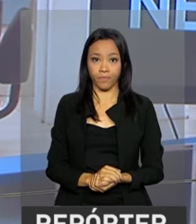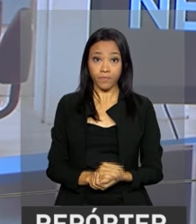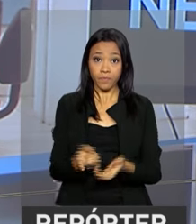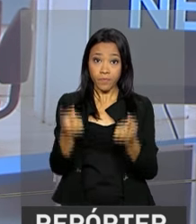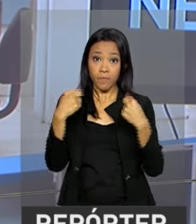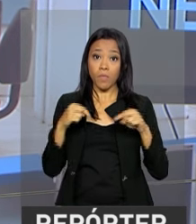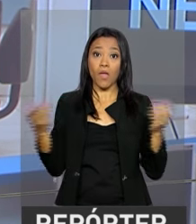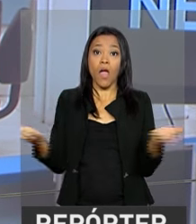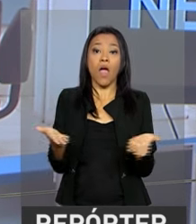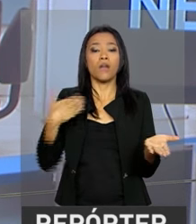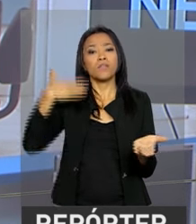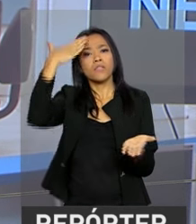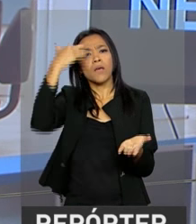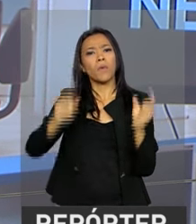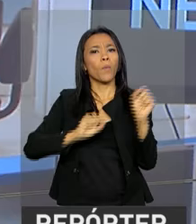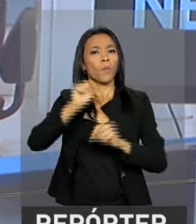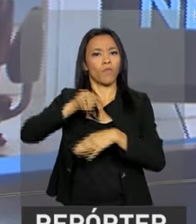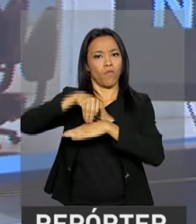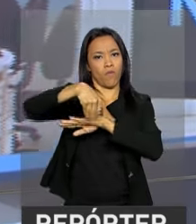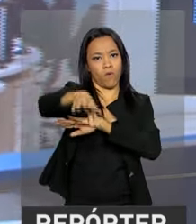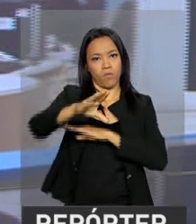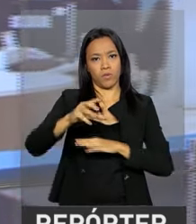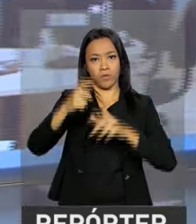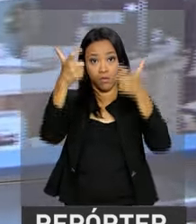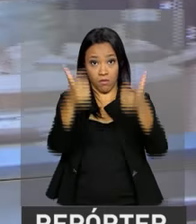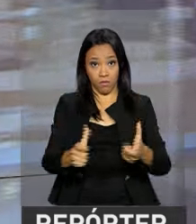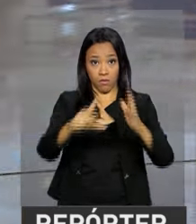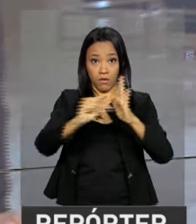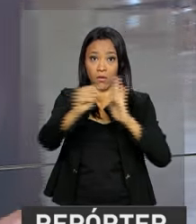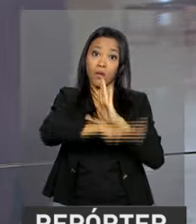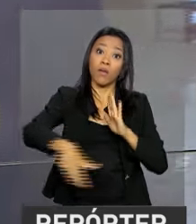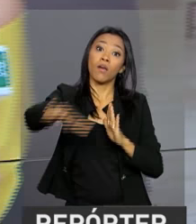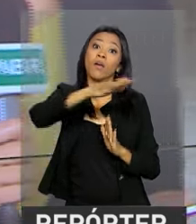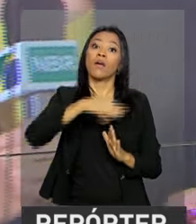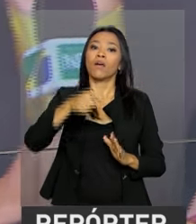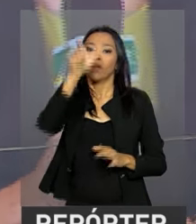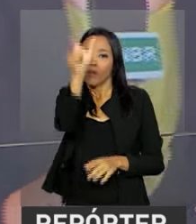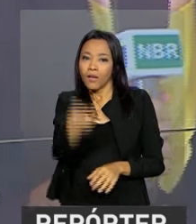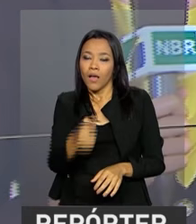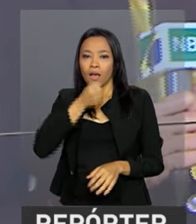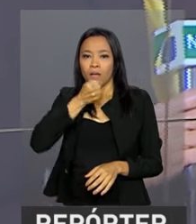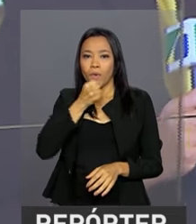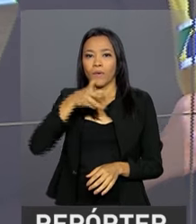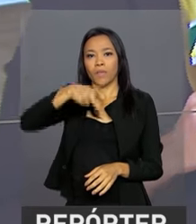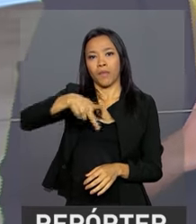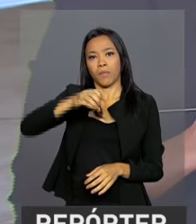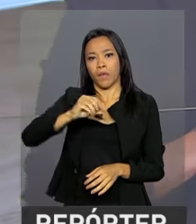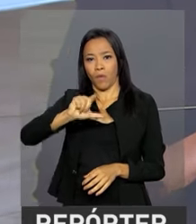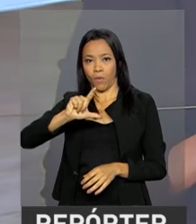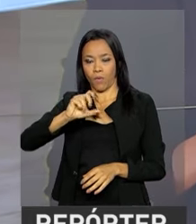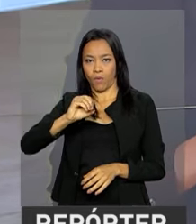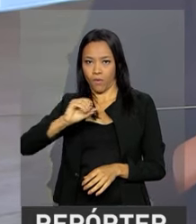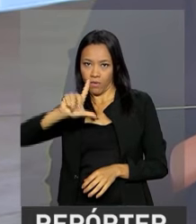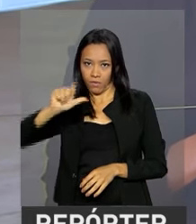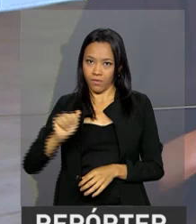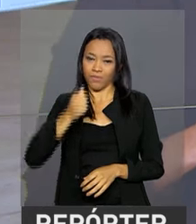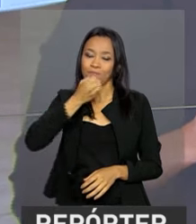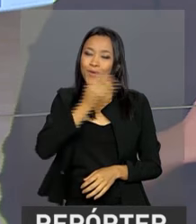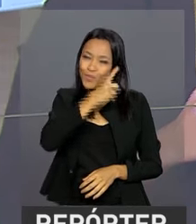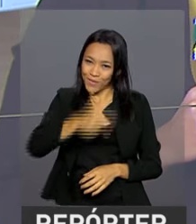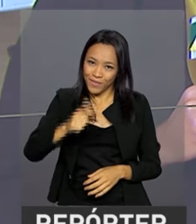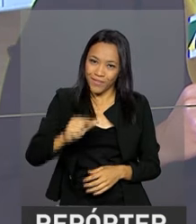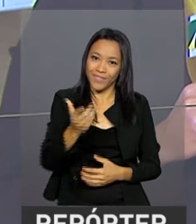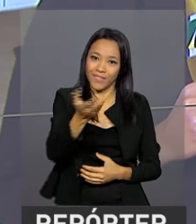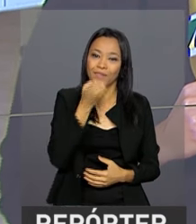e vamos agora saber as informações do Palácio Planalto com a repórter Paula deor que está por lá oi Paula Bom dia de novo Bom dia de novo